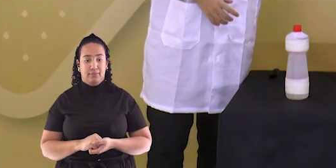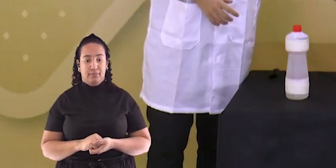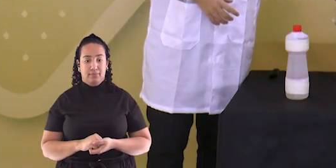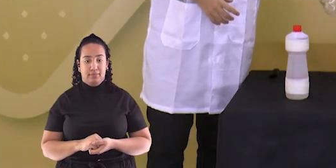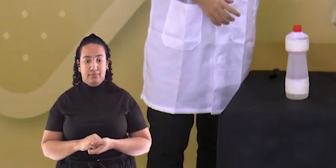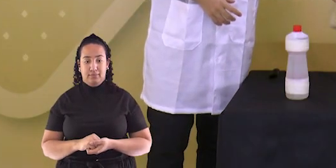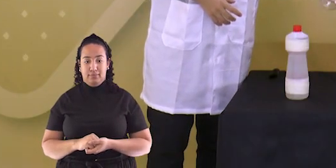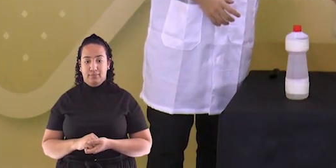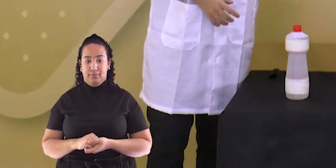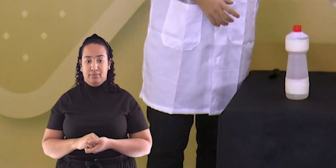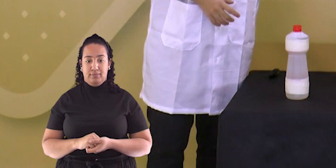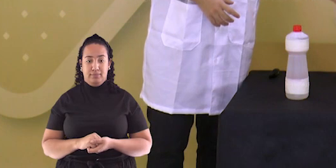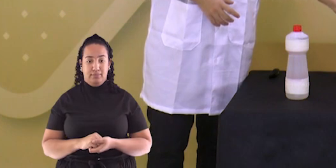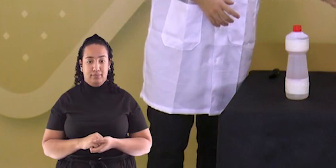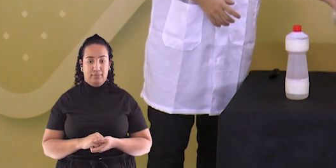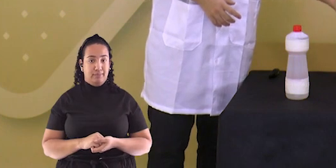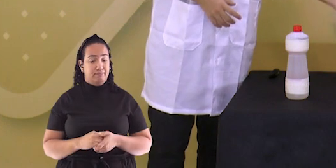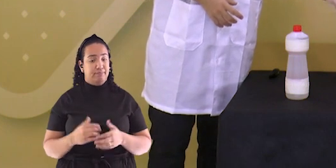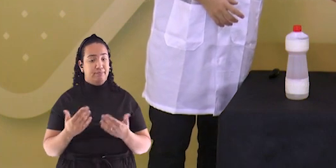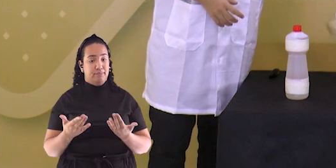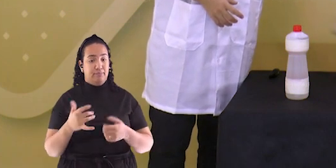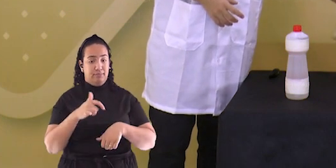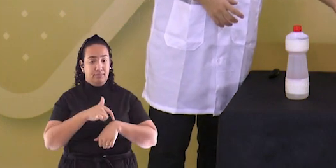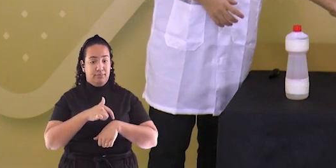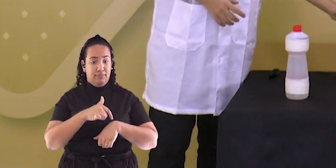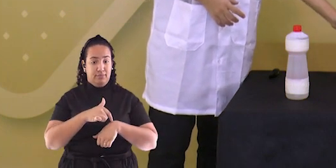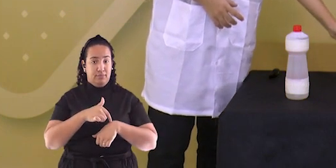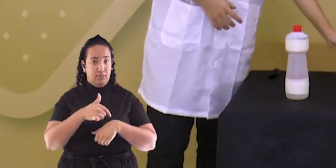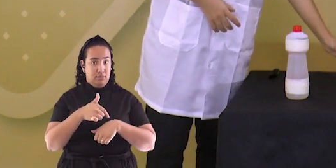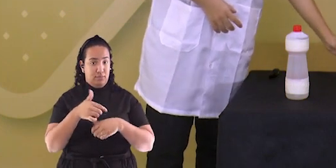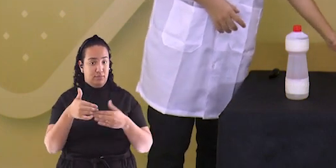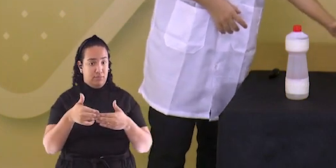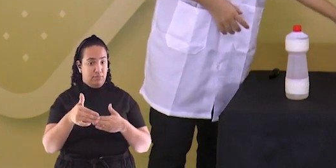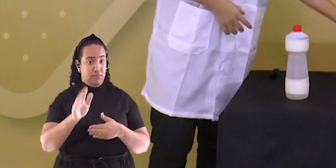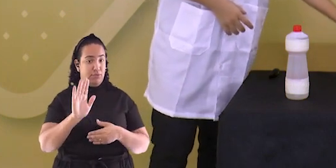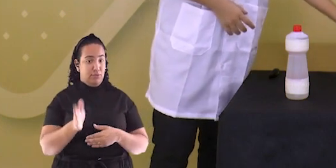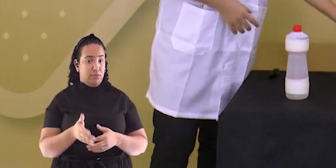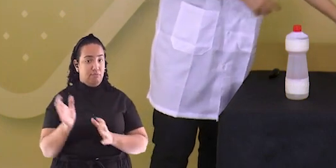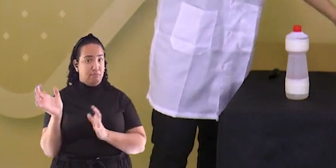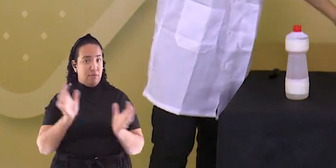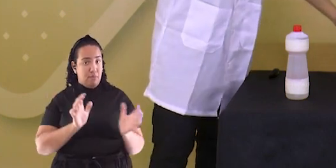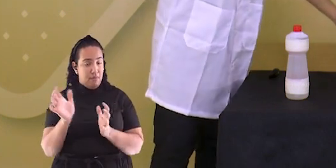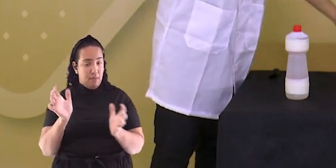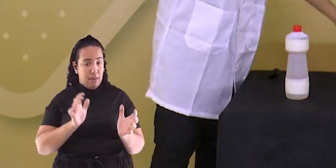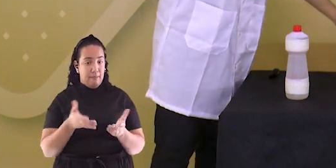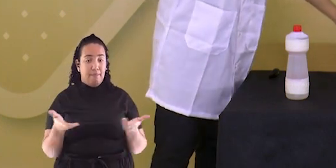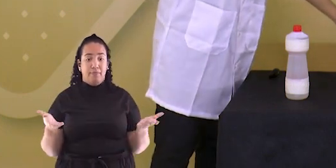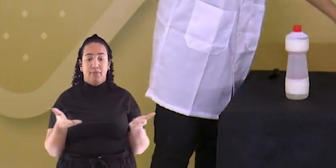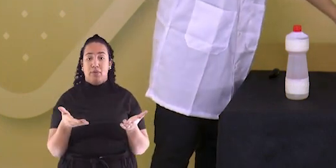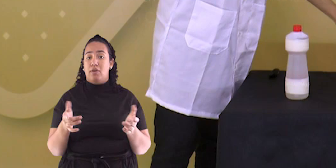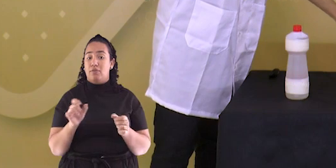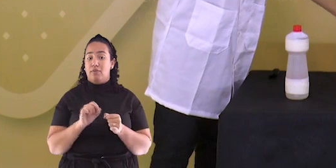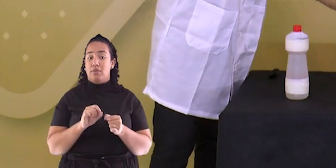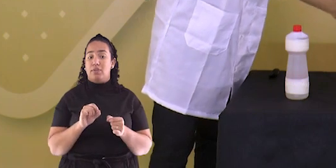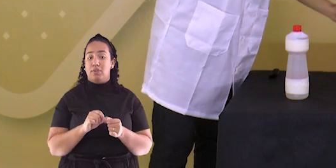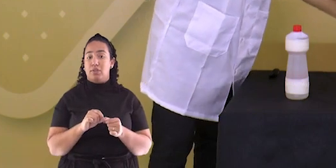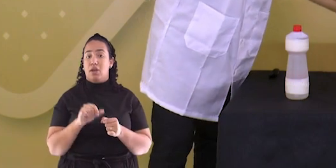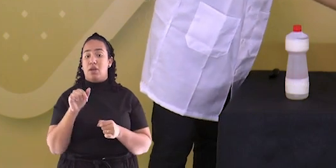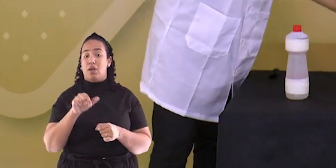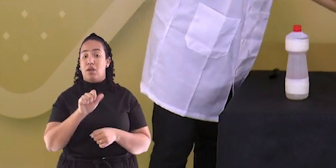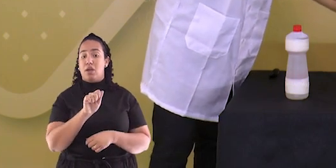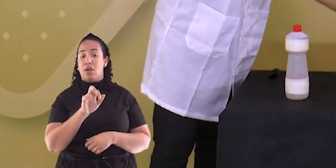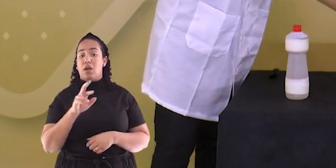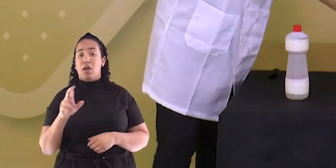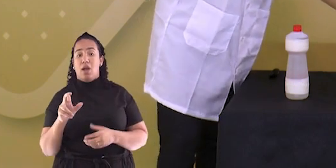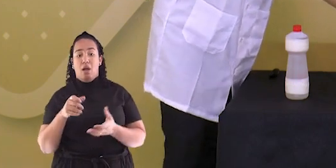Muito bem. Passado algum tempo, agora o Matheus já sacudiu bastante, nós vamos fazer o bombeamento de ar